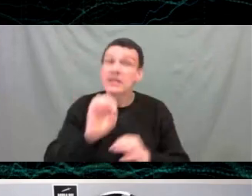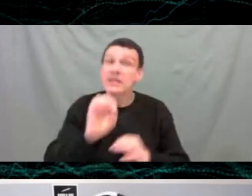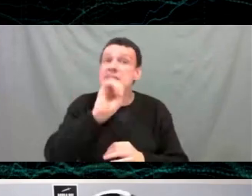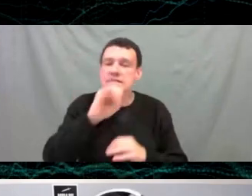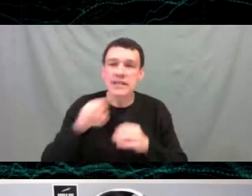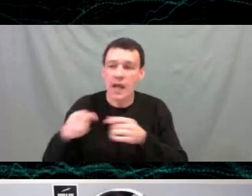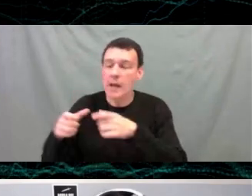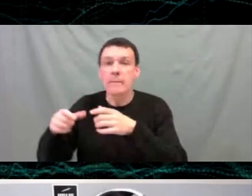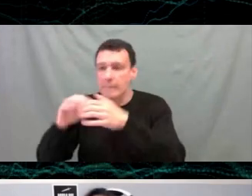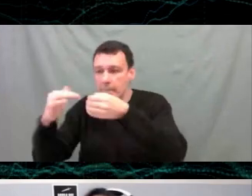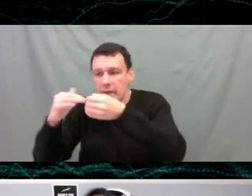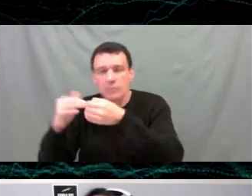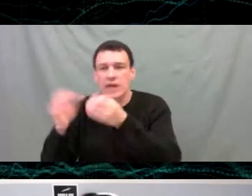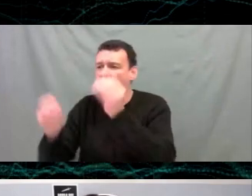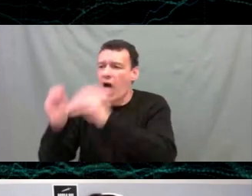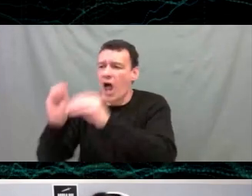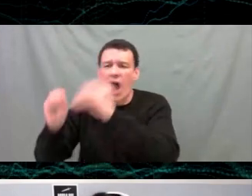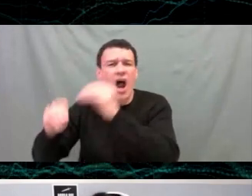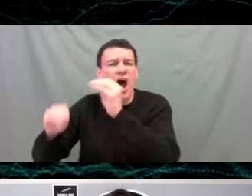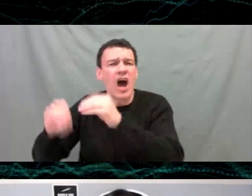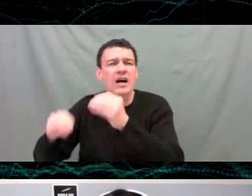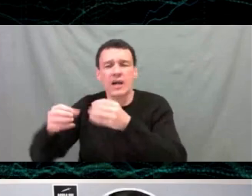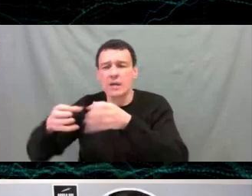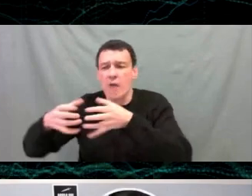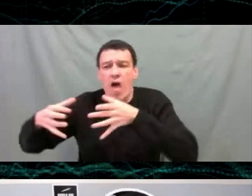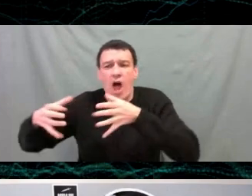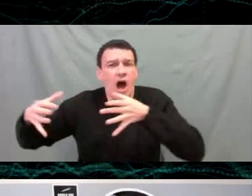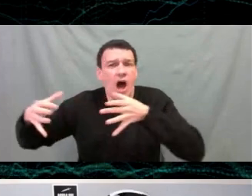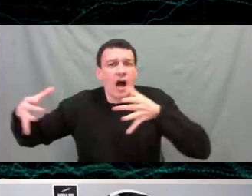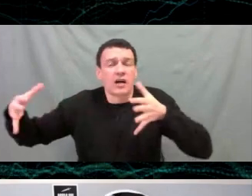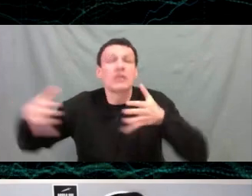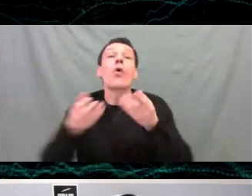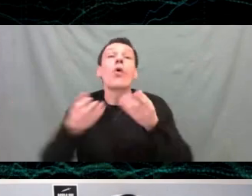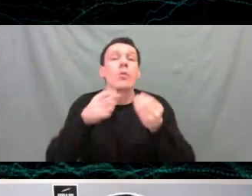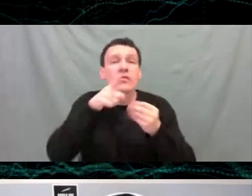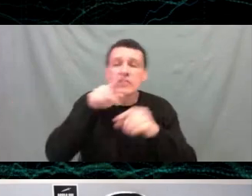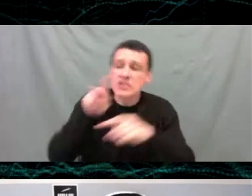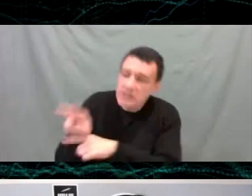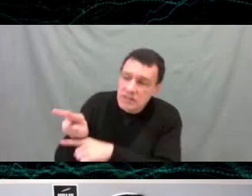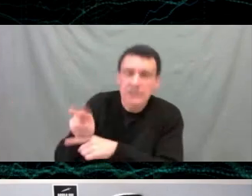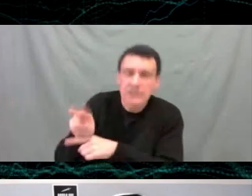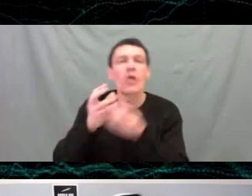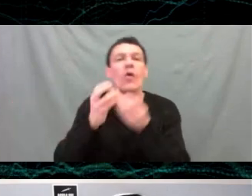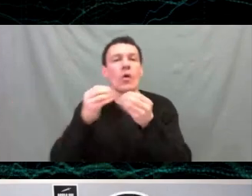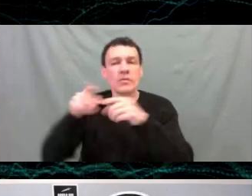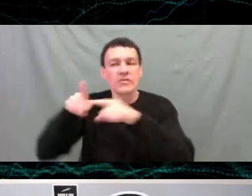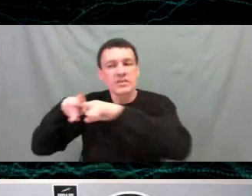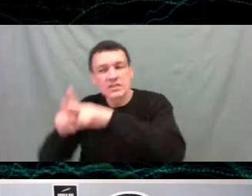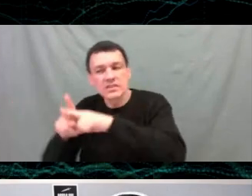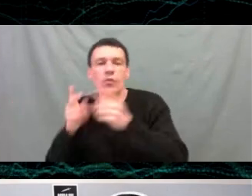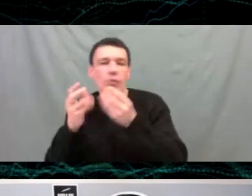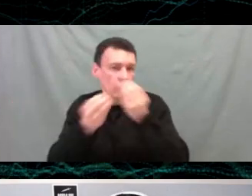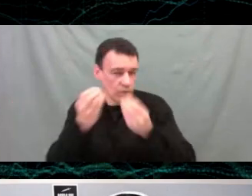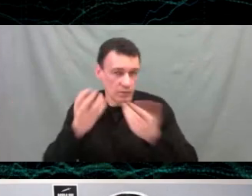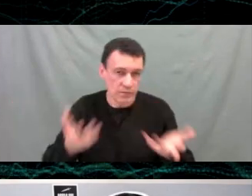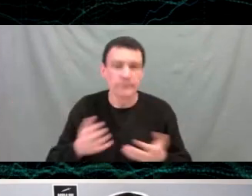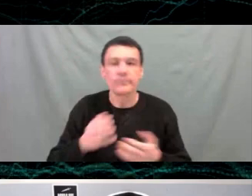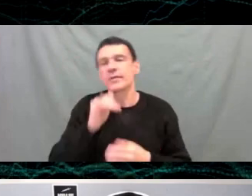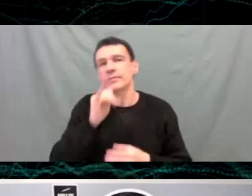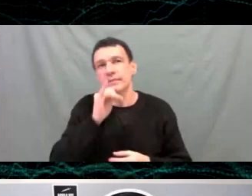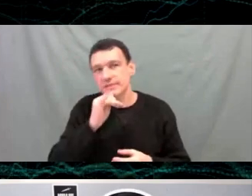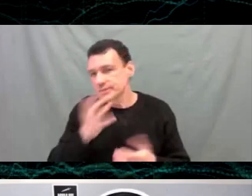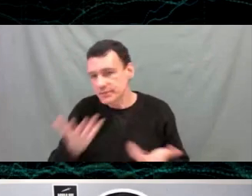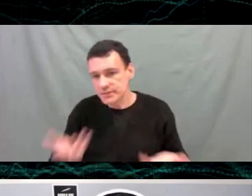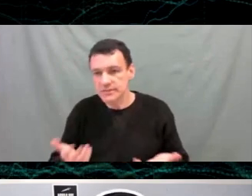se esse ambiente ficar muito large, entendeu? Então, às vezes é necessário tomar medidas, como, por exemplo, afinar bastante a questão